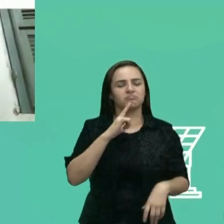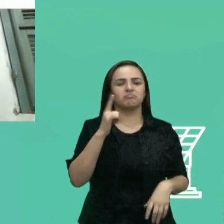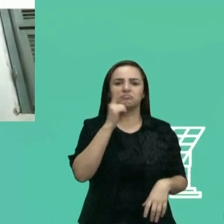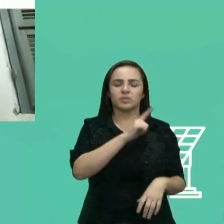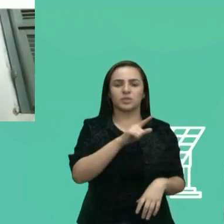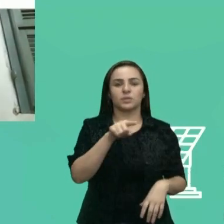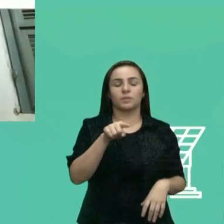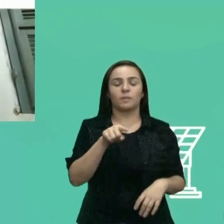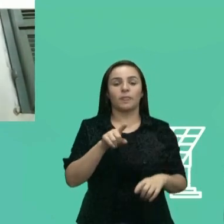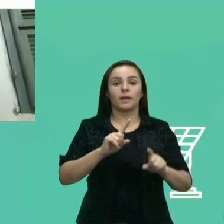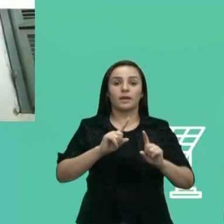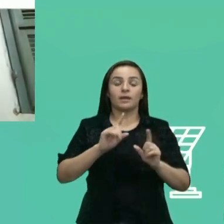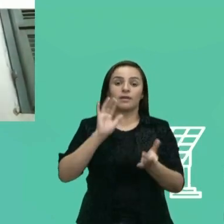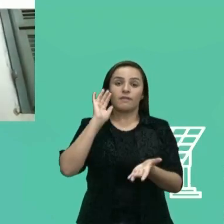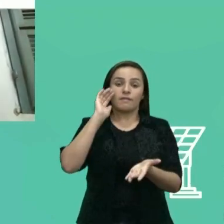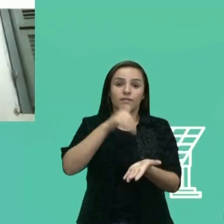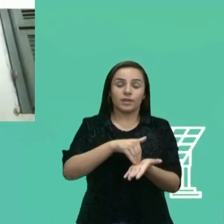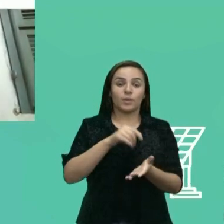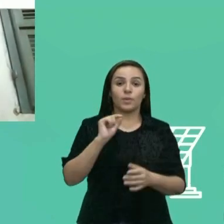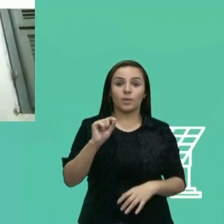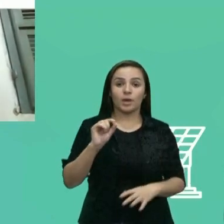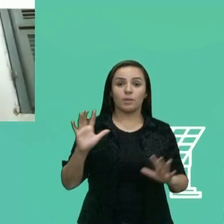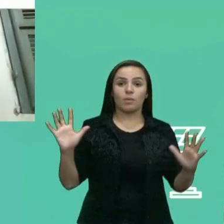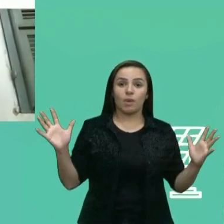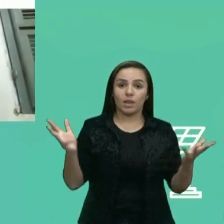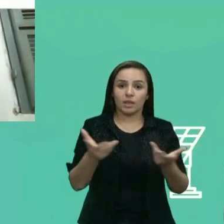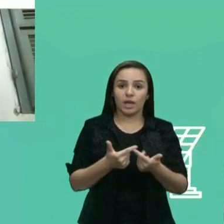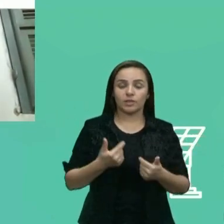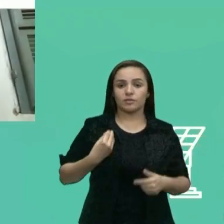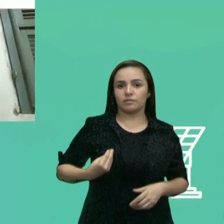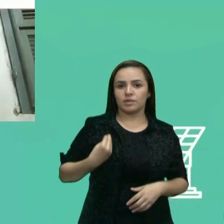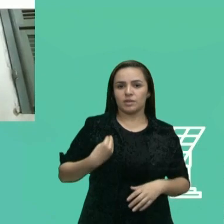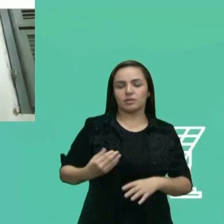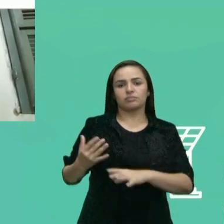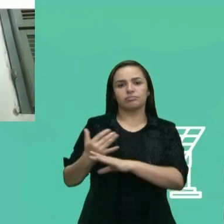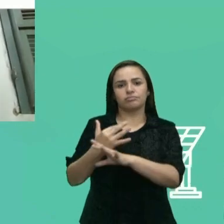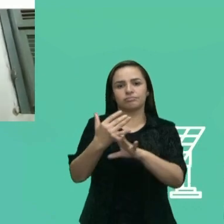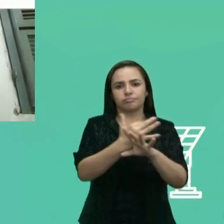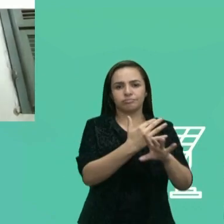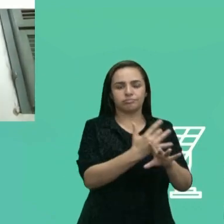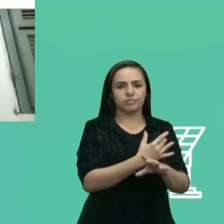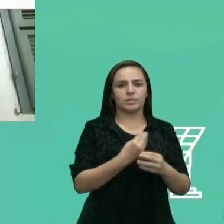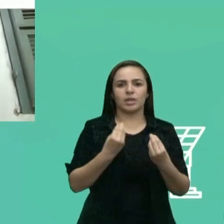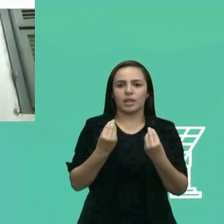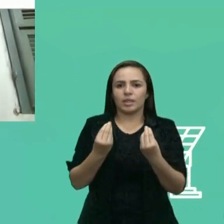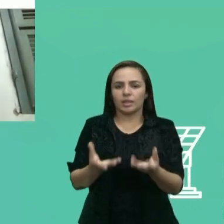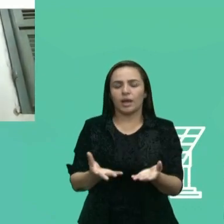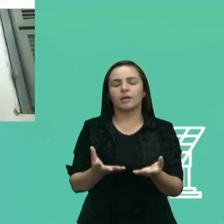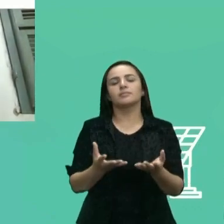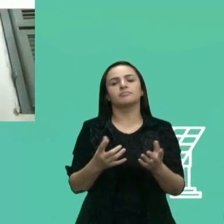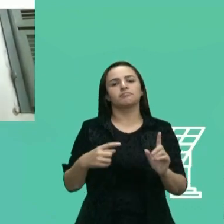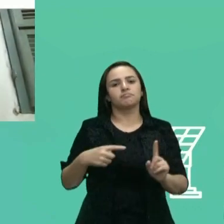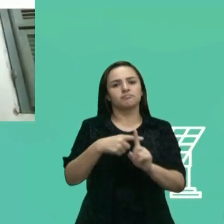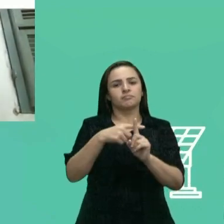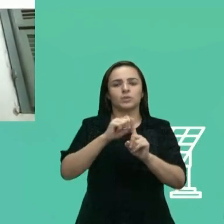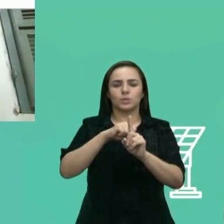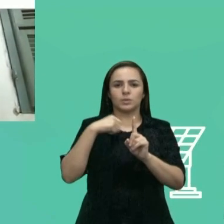por fim, proporcione uma melhor qualidade de vida nos centros urbanos, trazendo, assim, benefícios socioambientais a toda a